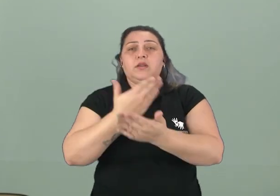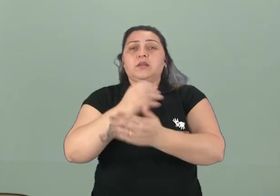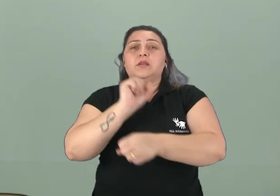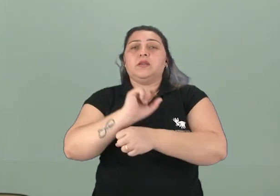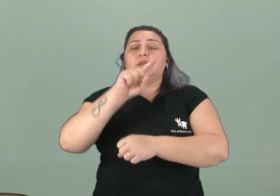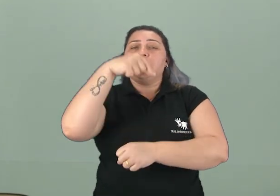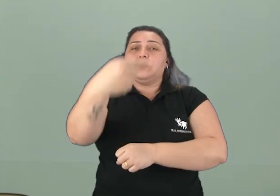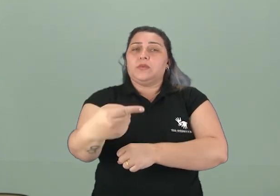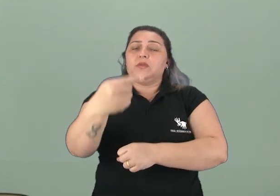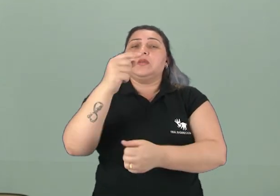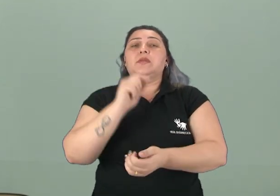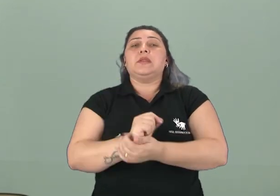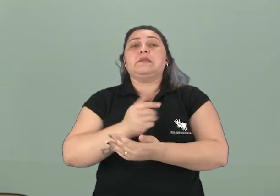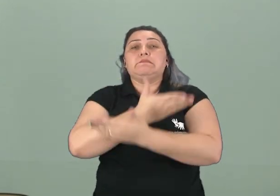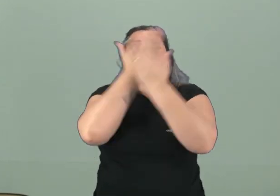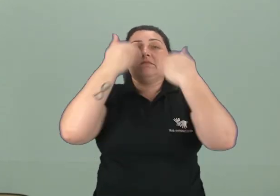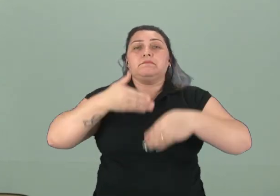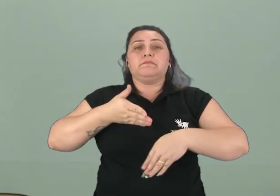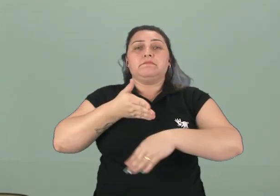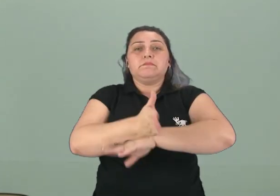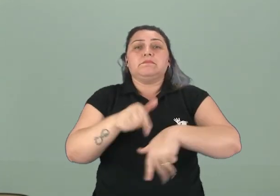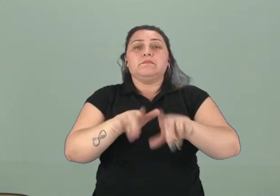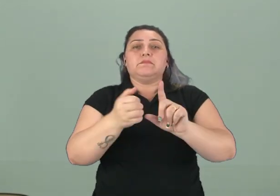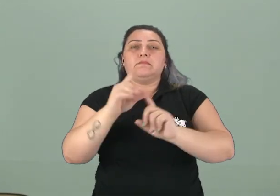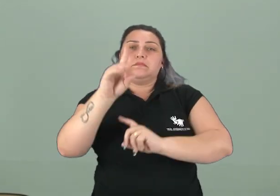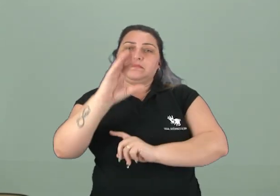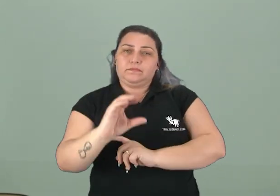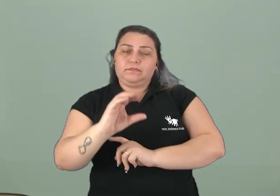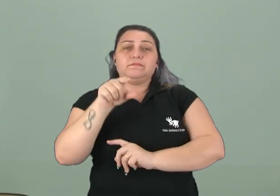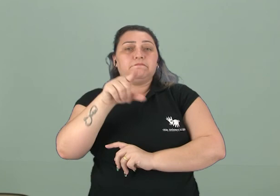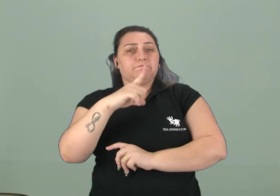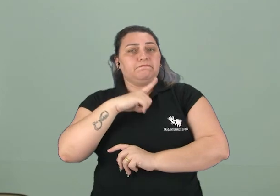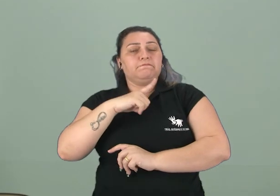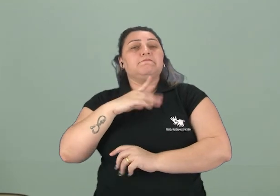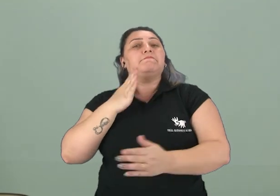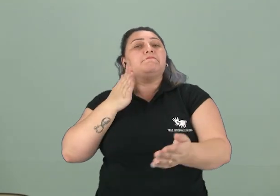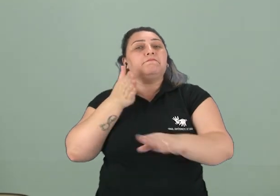aguardo na próxima, tá? Mas não esqueça de acessar a plataforma Eduque, para você ter